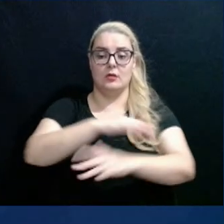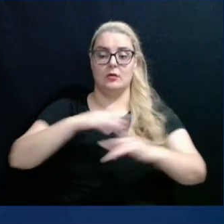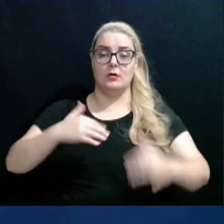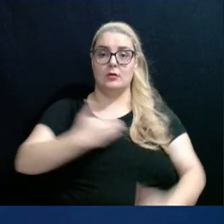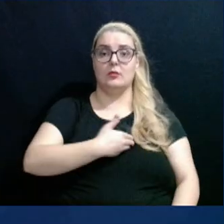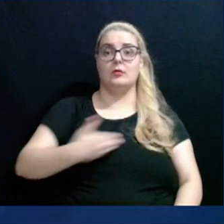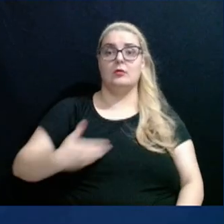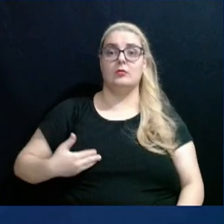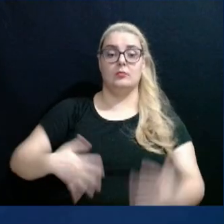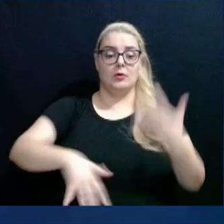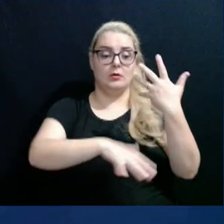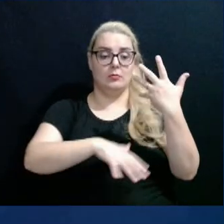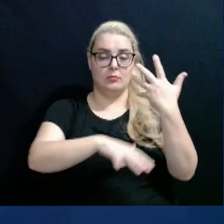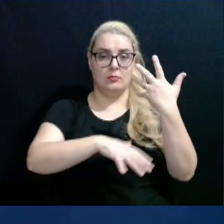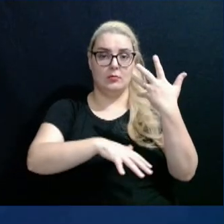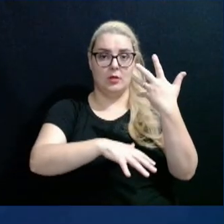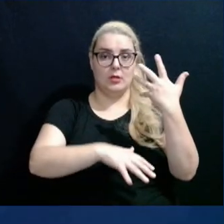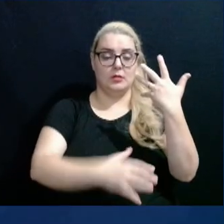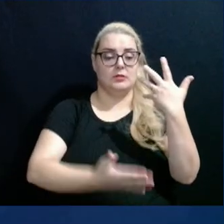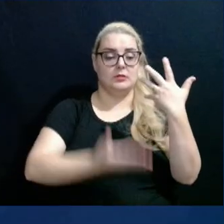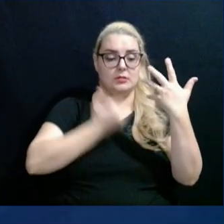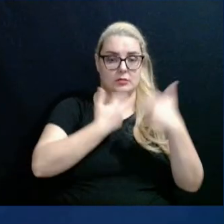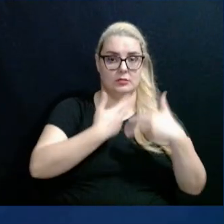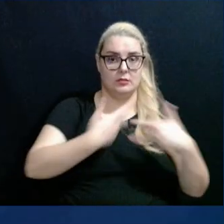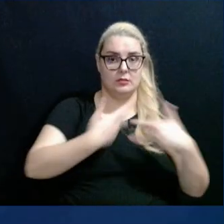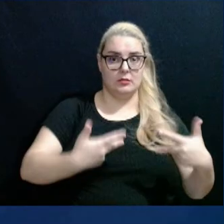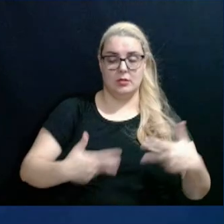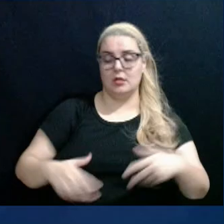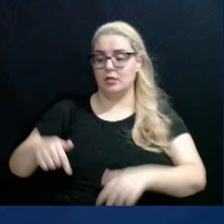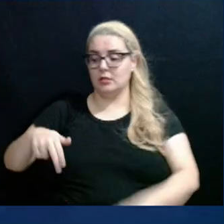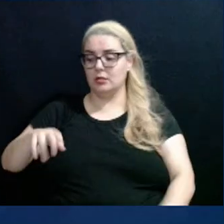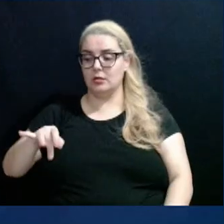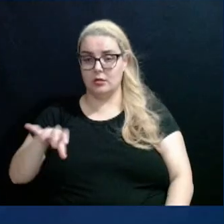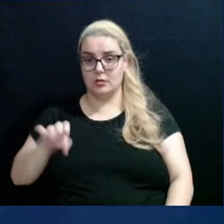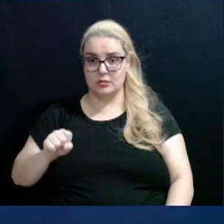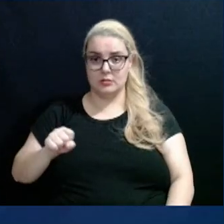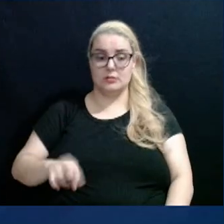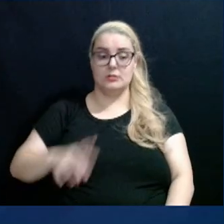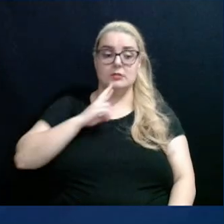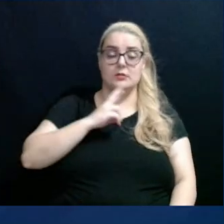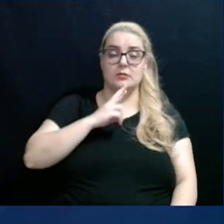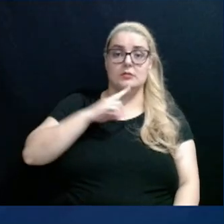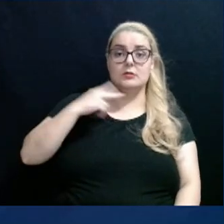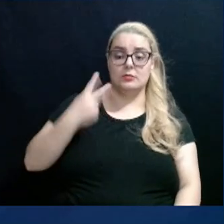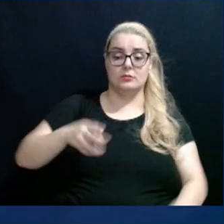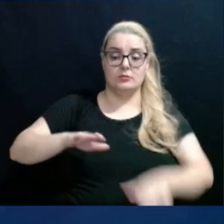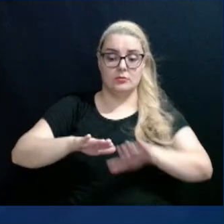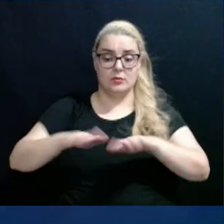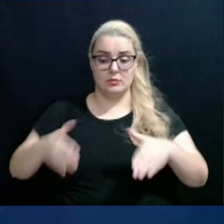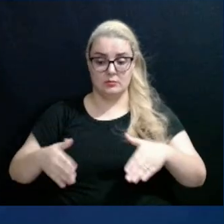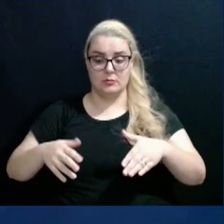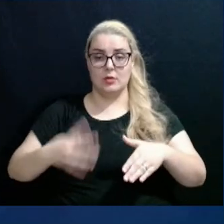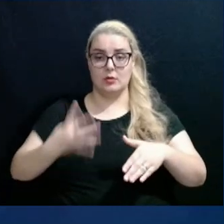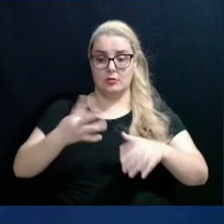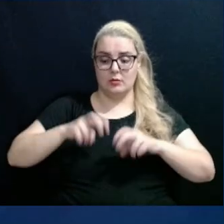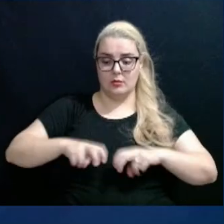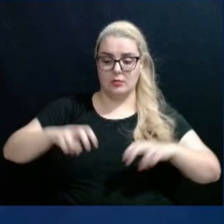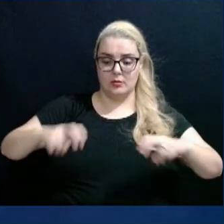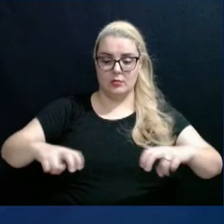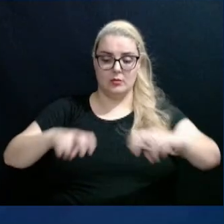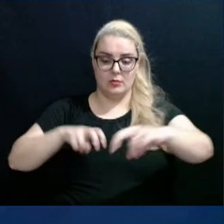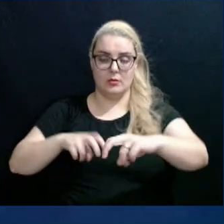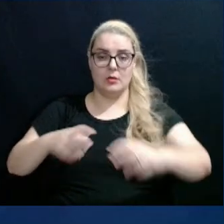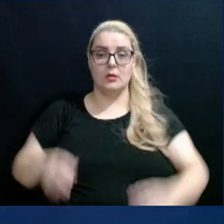de alimentação, quiosques e restaurantes, precisam conter 2 mesas com 4 cadeiras cada,